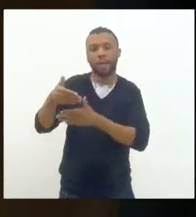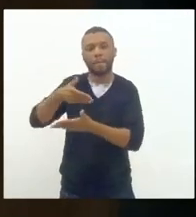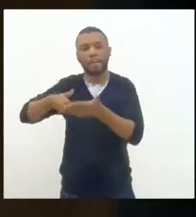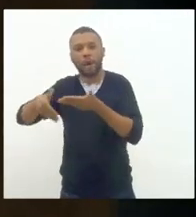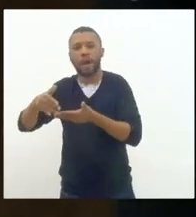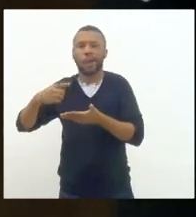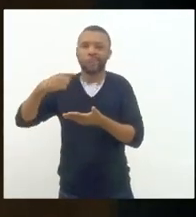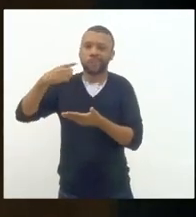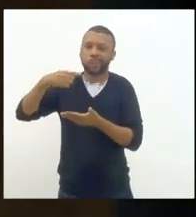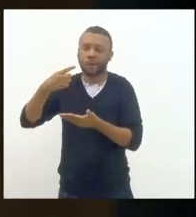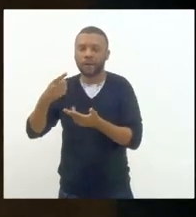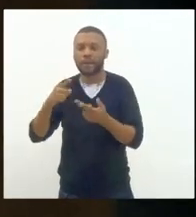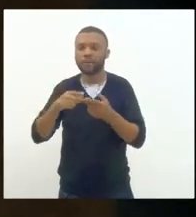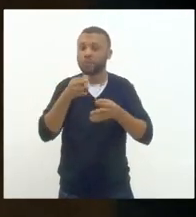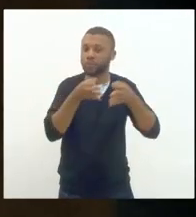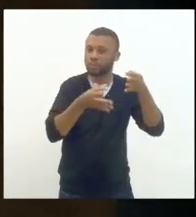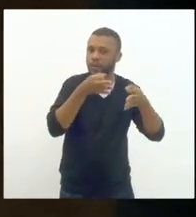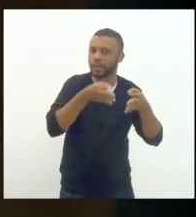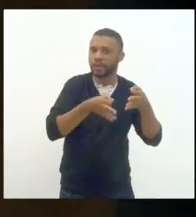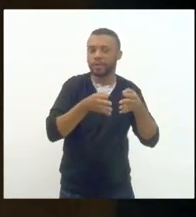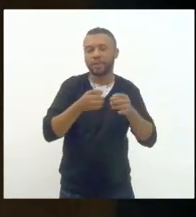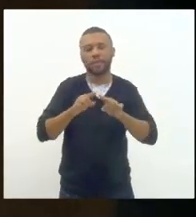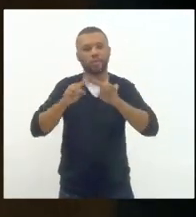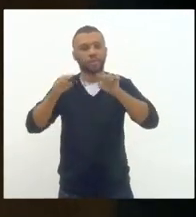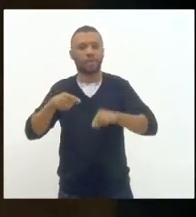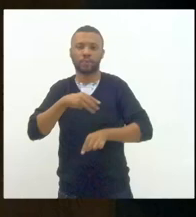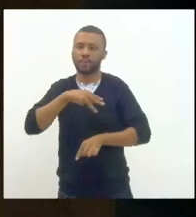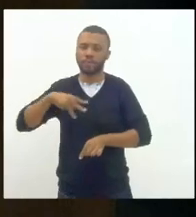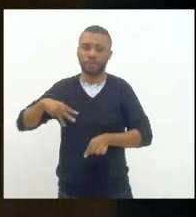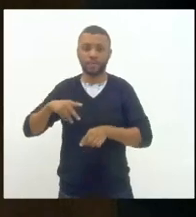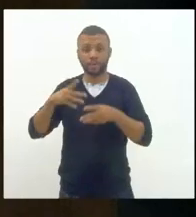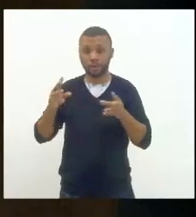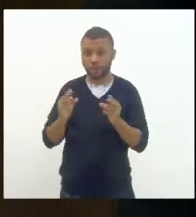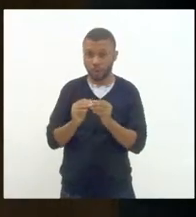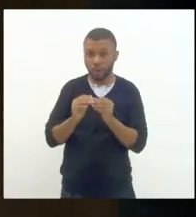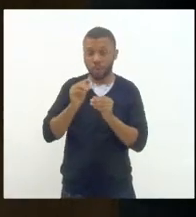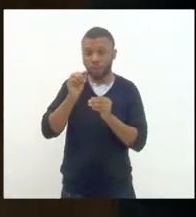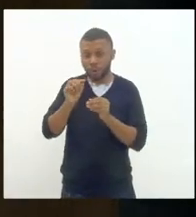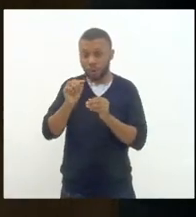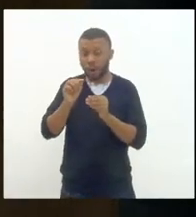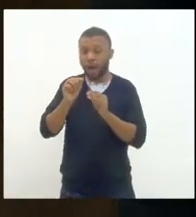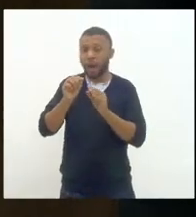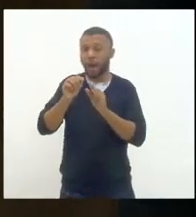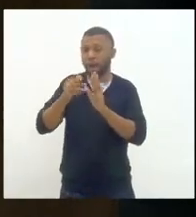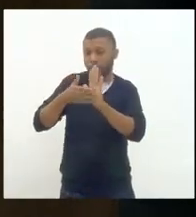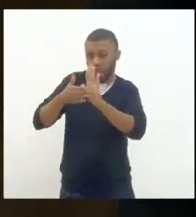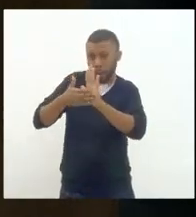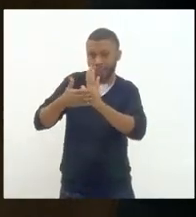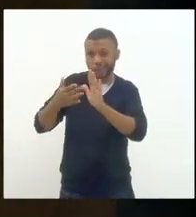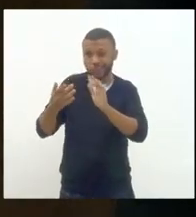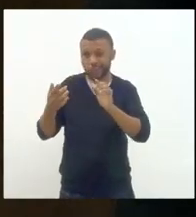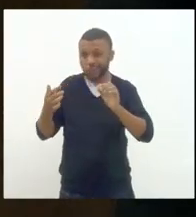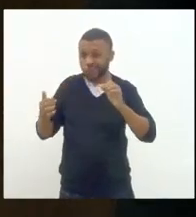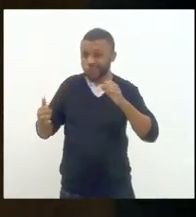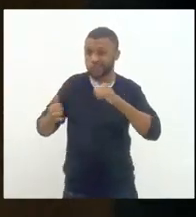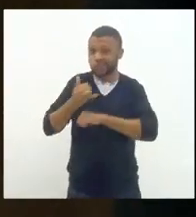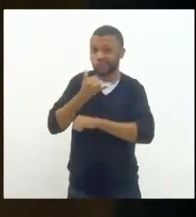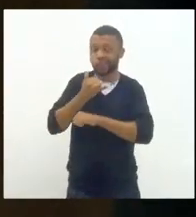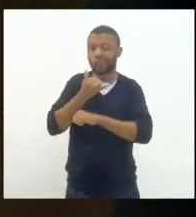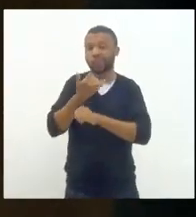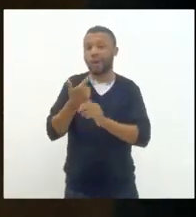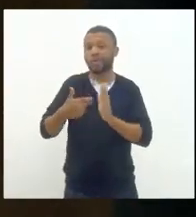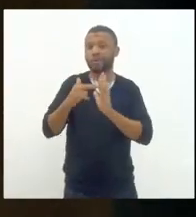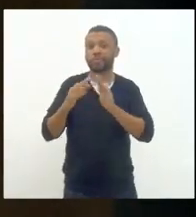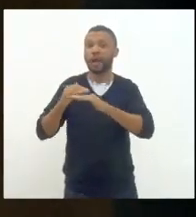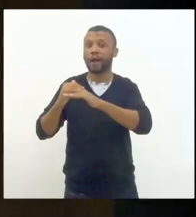juiz e integrante do Ministério Público. Nesse ponto, a presente proposta não constitui uma violação ao princípio da isonomia